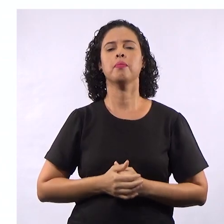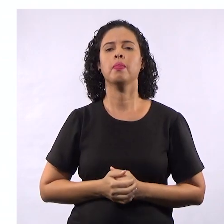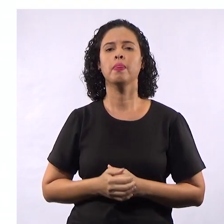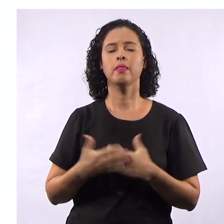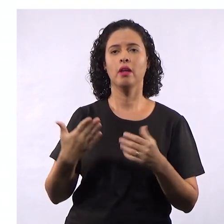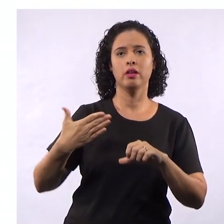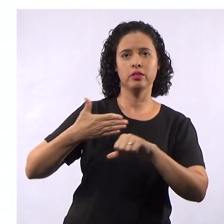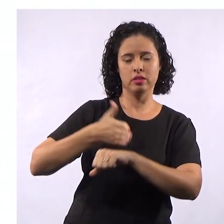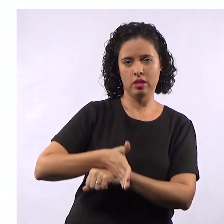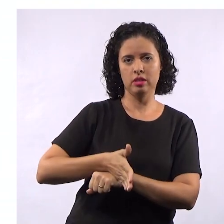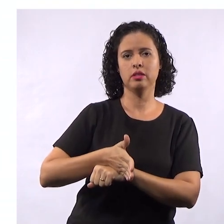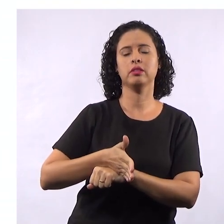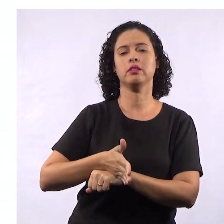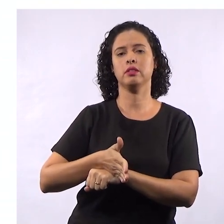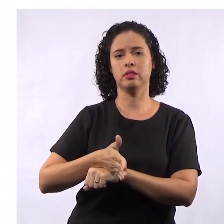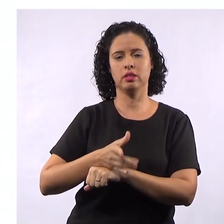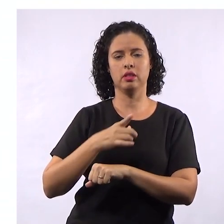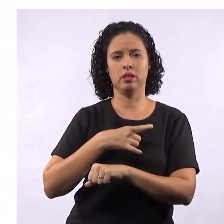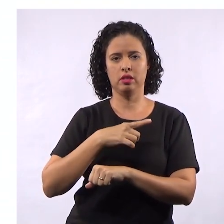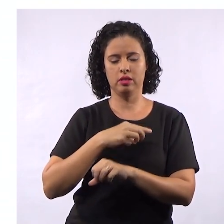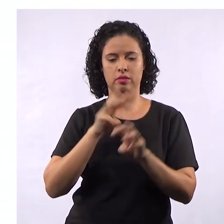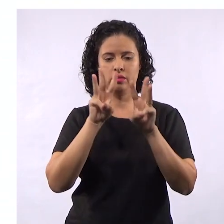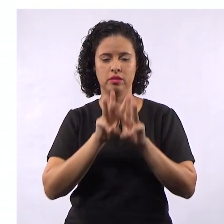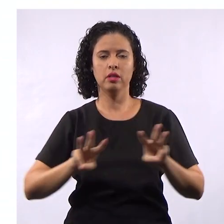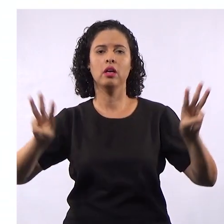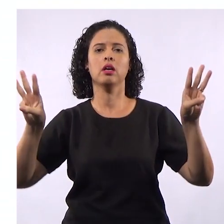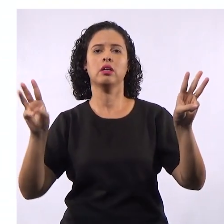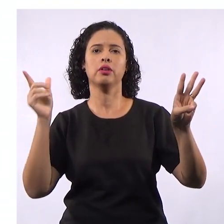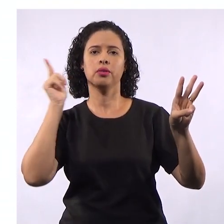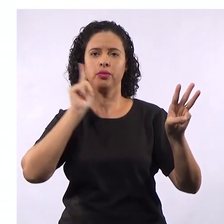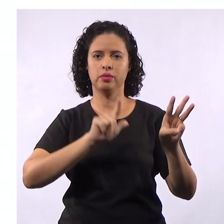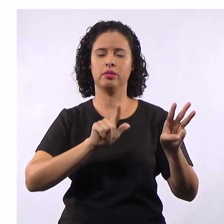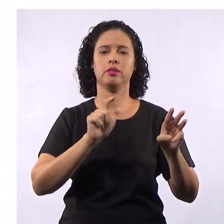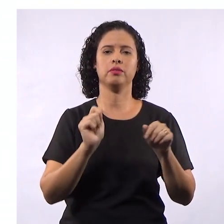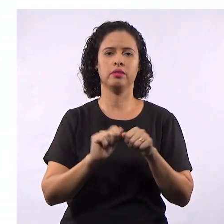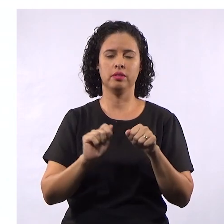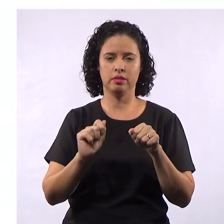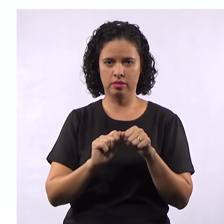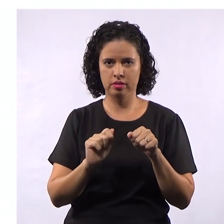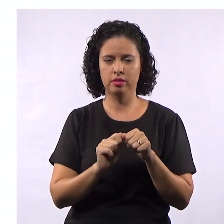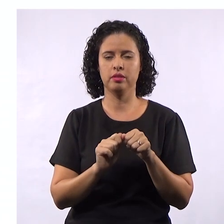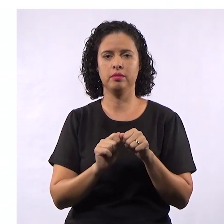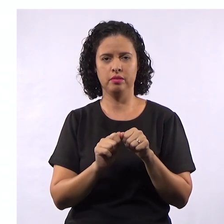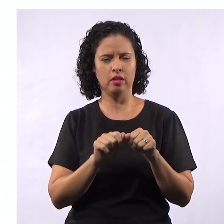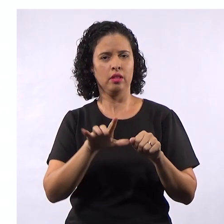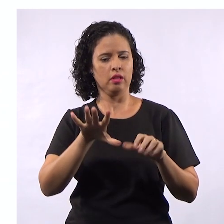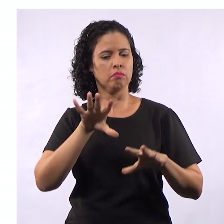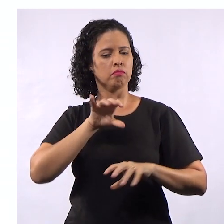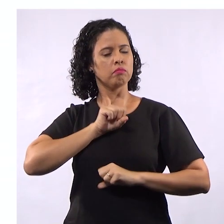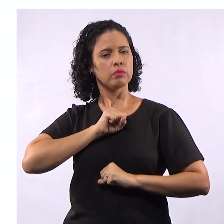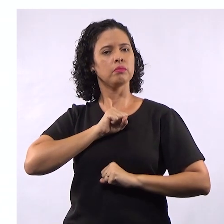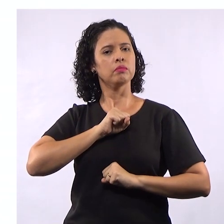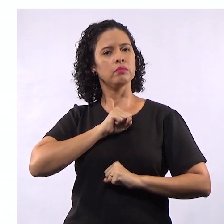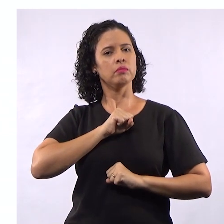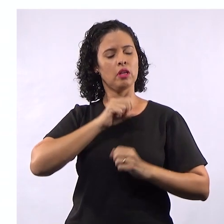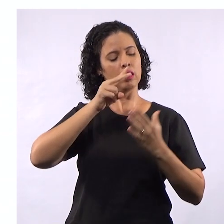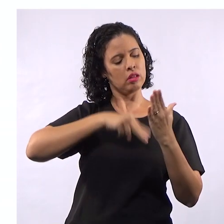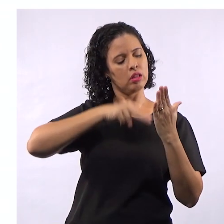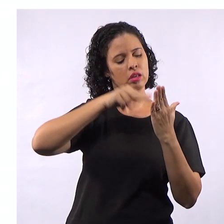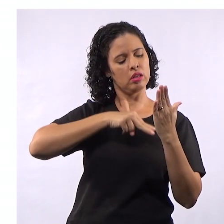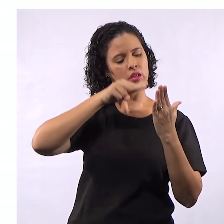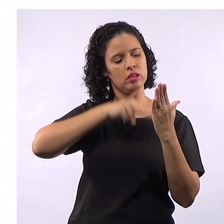de 1916, estava muito obsoleto, né? Então, aí, a gente fala, apesar de que hoje, em 2023,